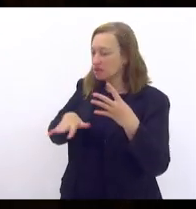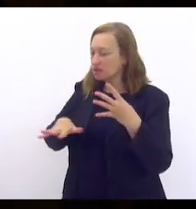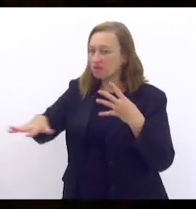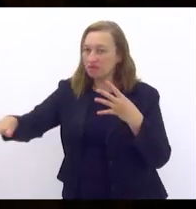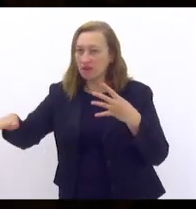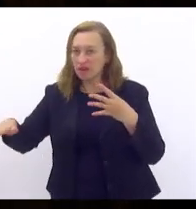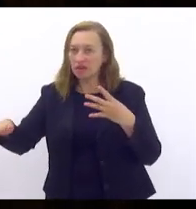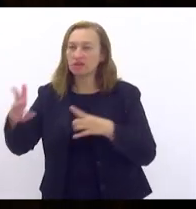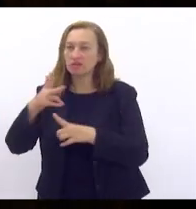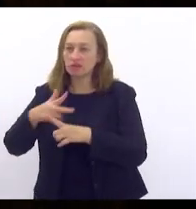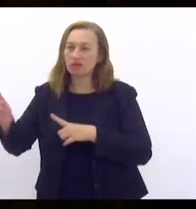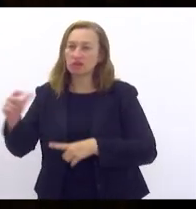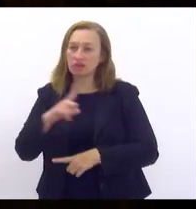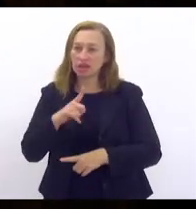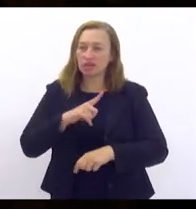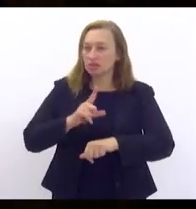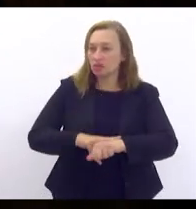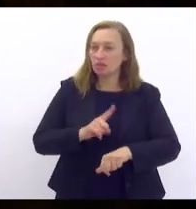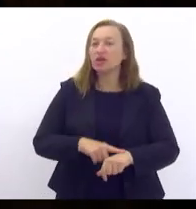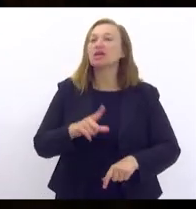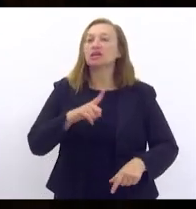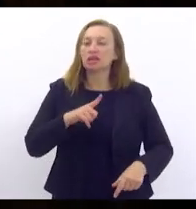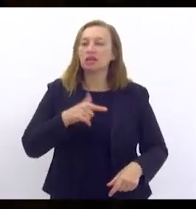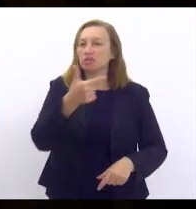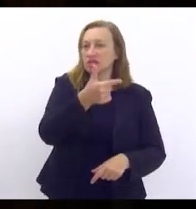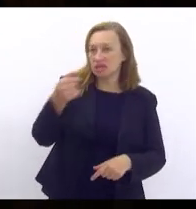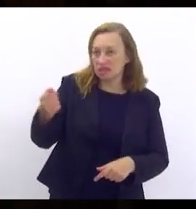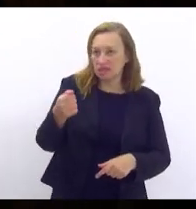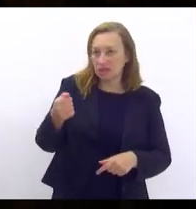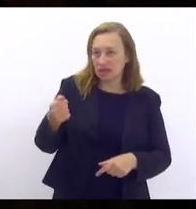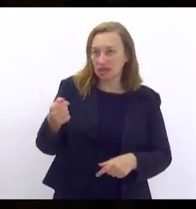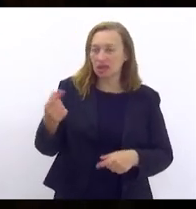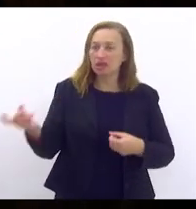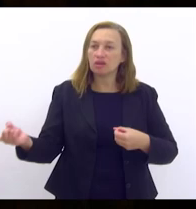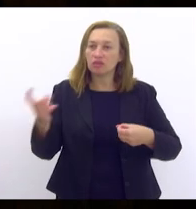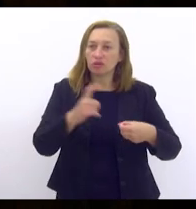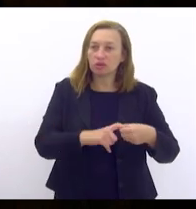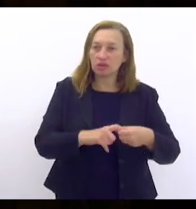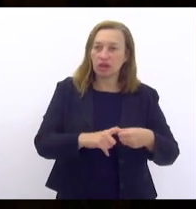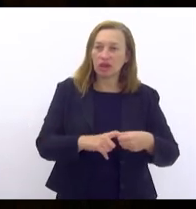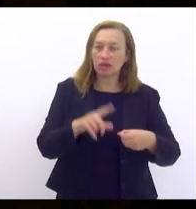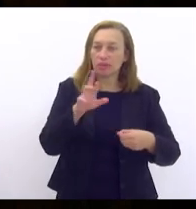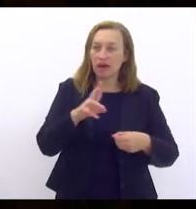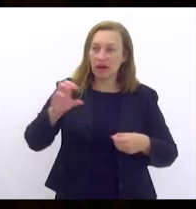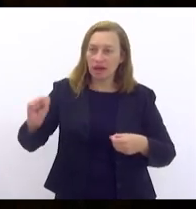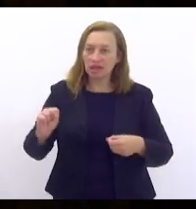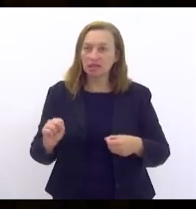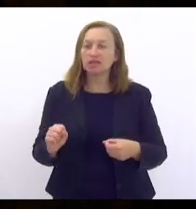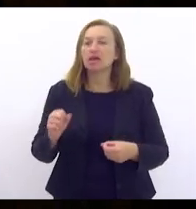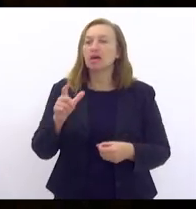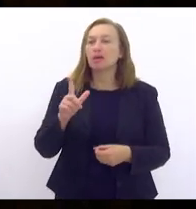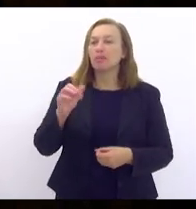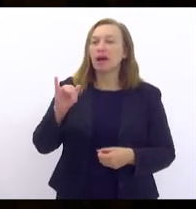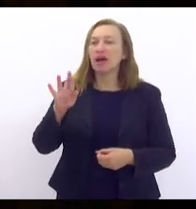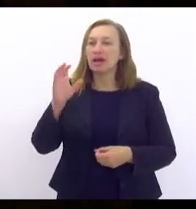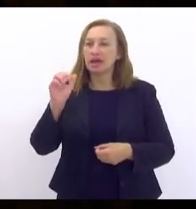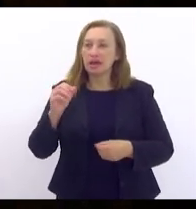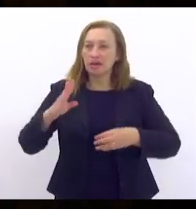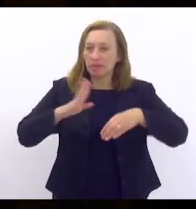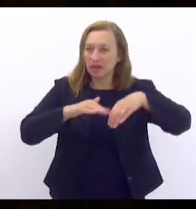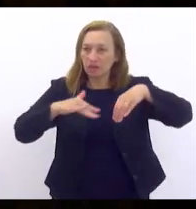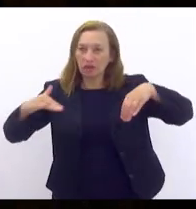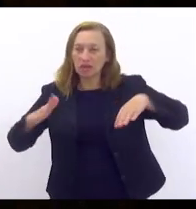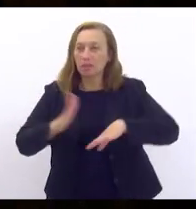né E temos as 17 Barreiras que voltaram a operar na Baía de Guanabara a Baía de Guanabara tem mais de 50 Rios